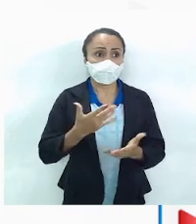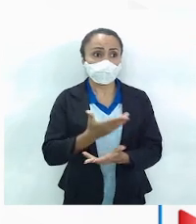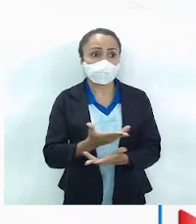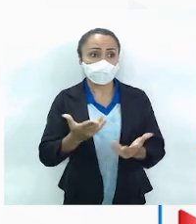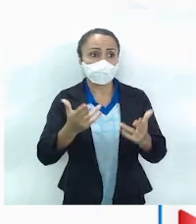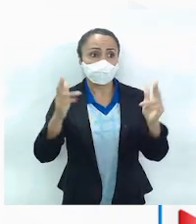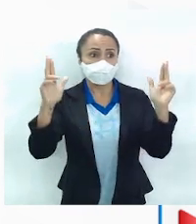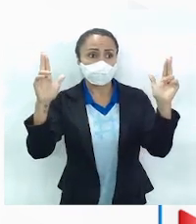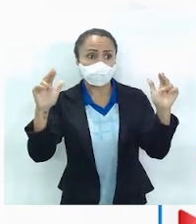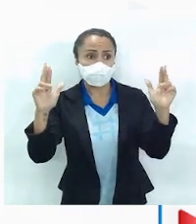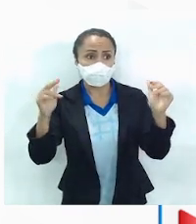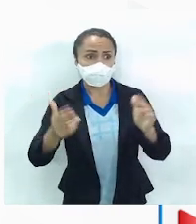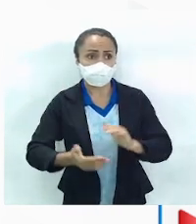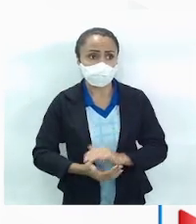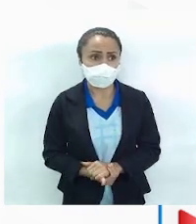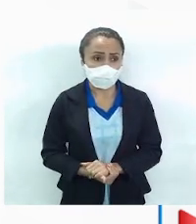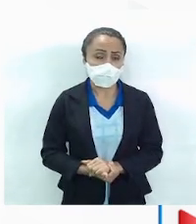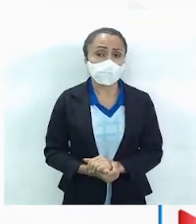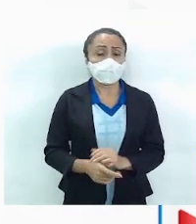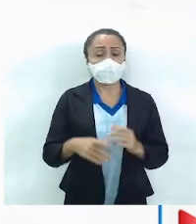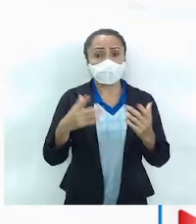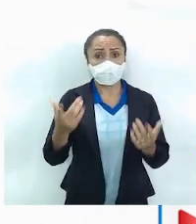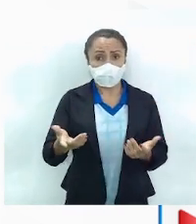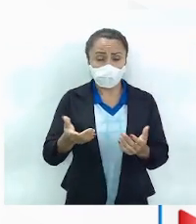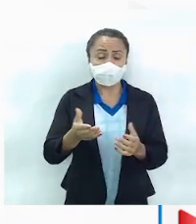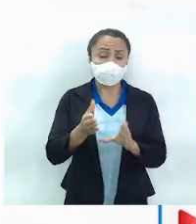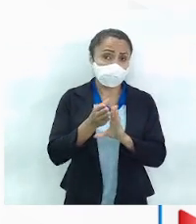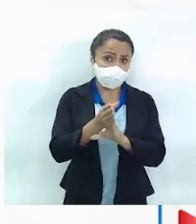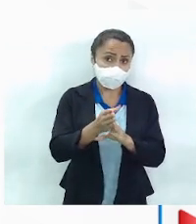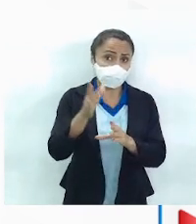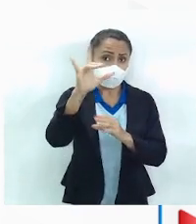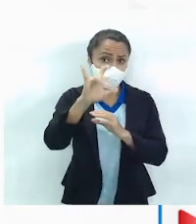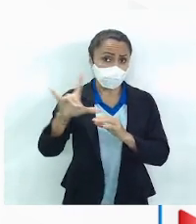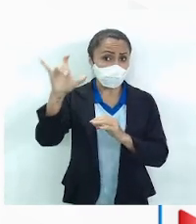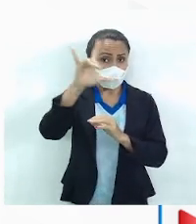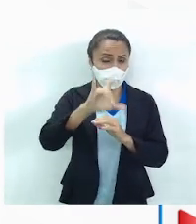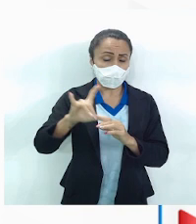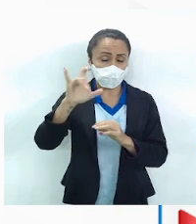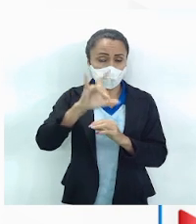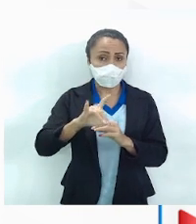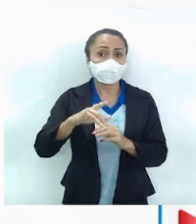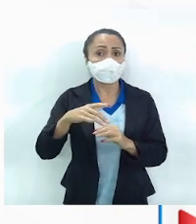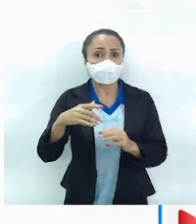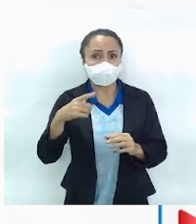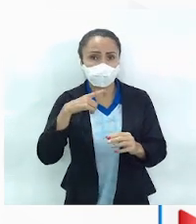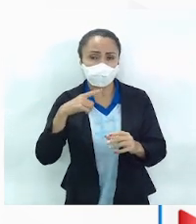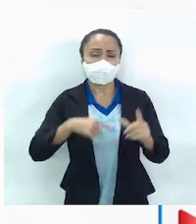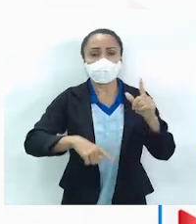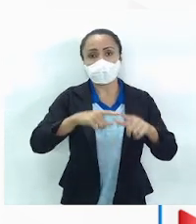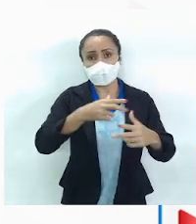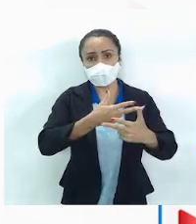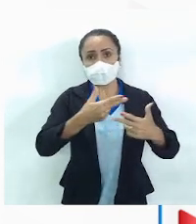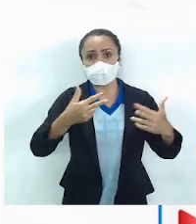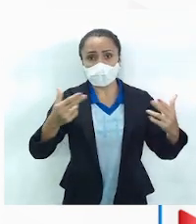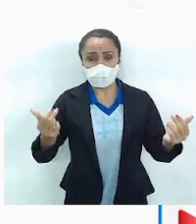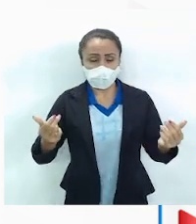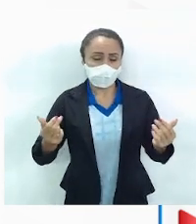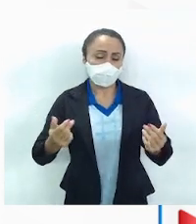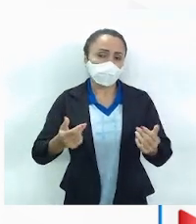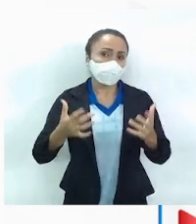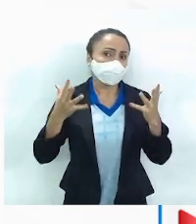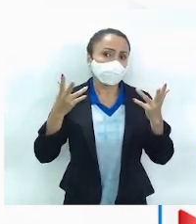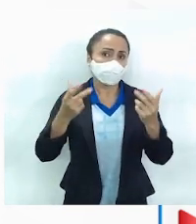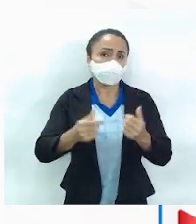Bezerra, minha página de Geografia, você pode seguir no Instagram. Se você quiser também os materiais da Geotip, todos